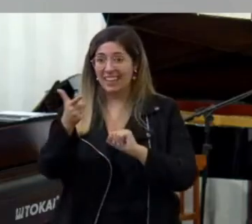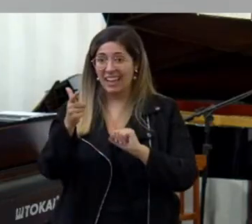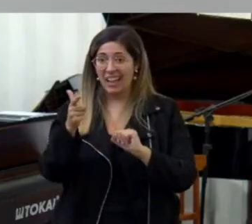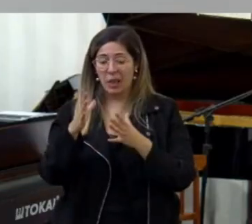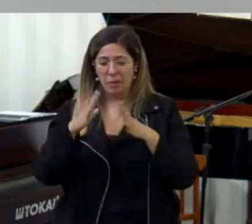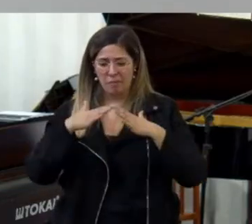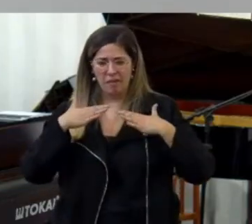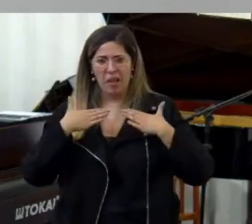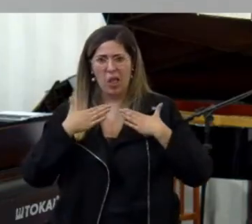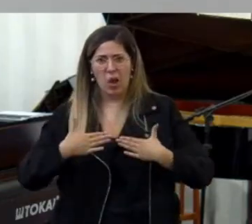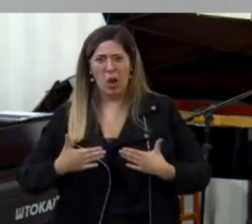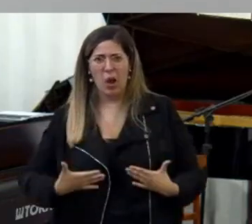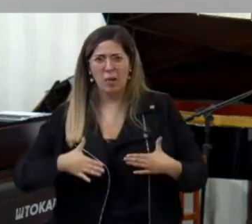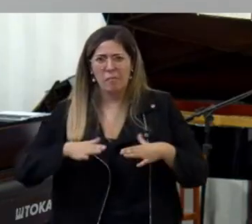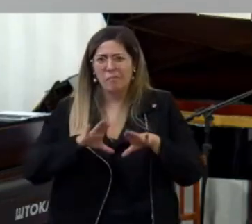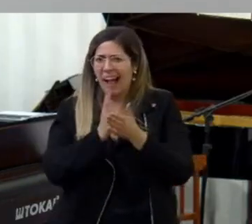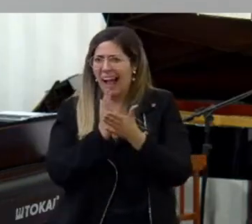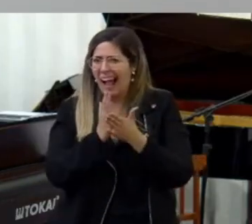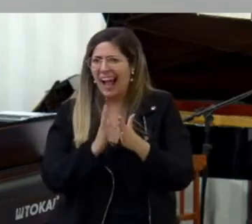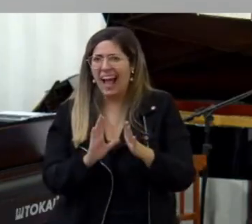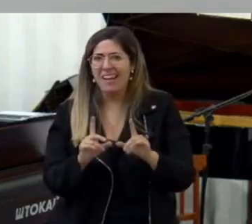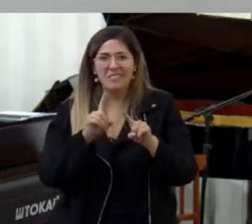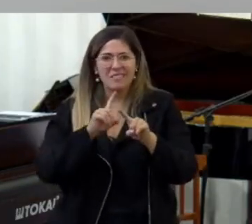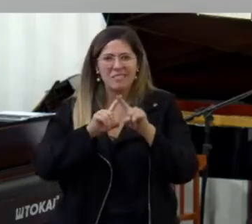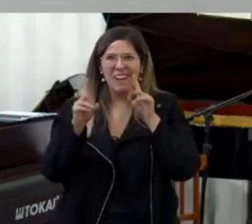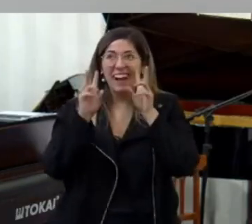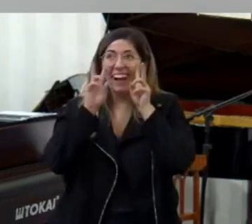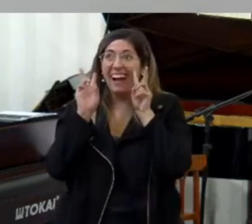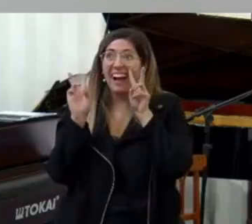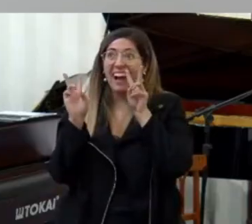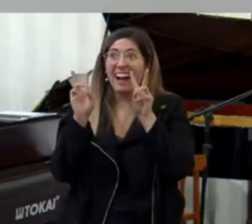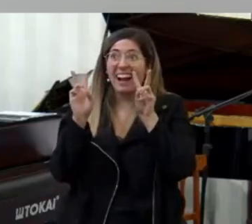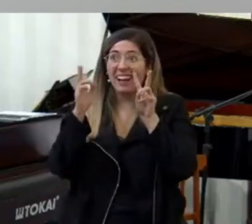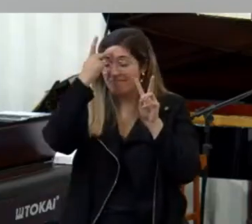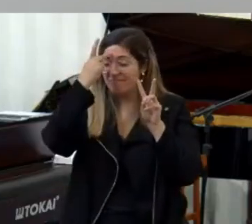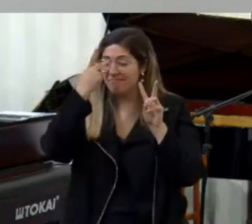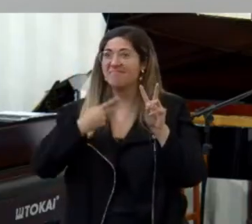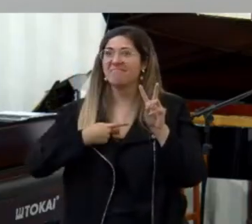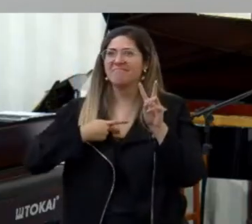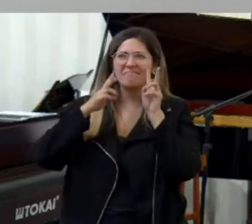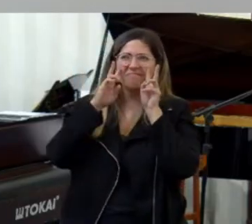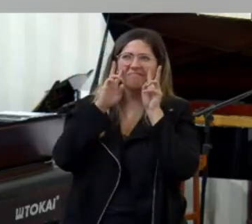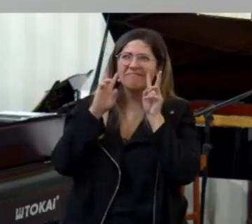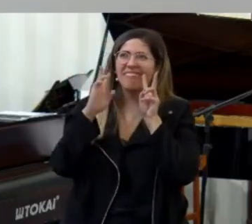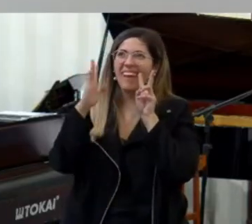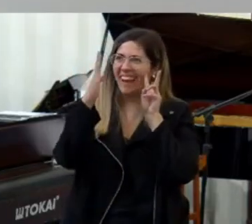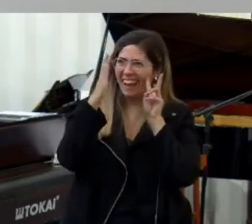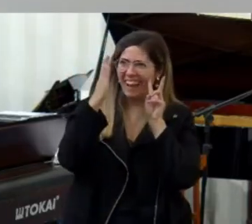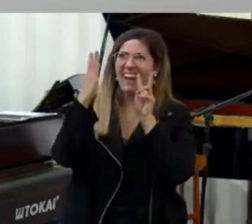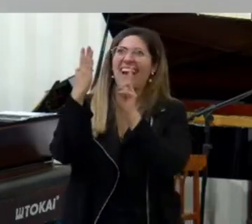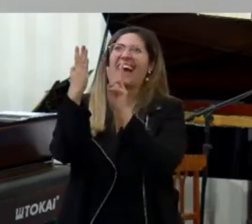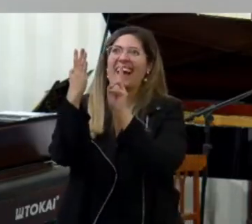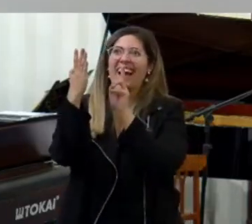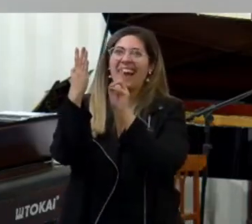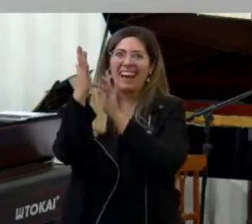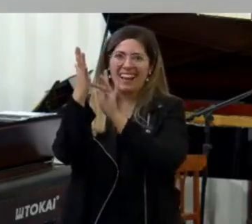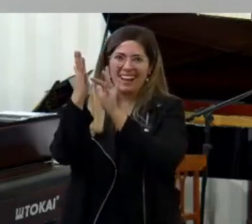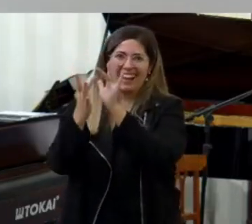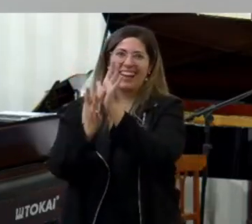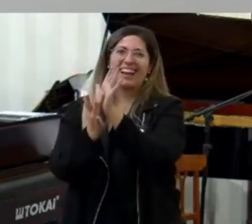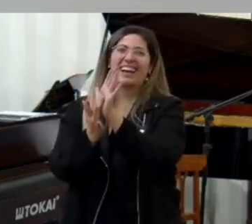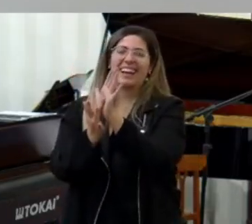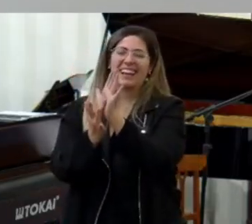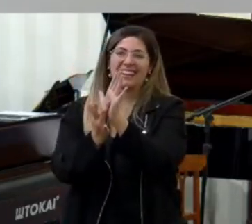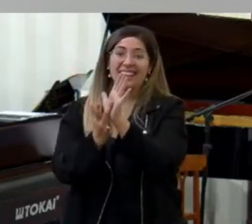minha pele, ainda em meu corpo verei a Deus. Vê-lo-ei por mim mesmo, os meus olhos o verão, e não outros.